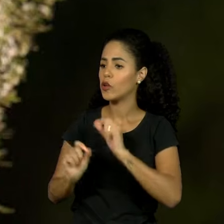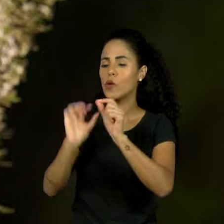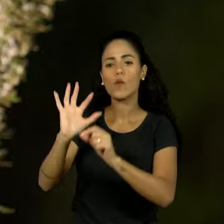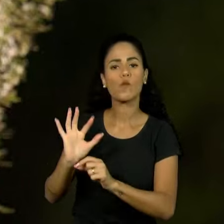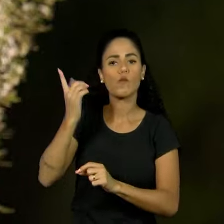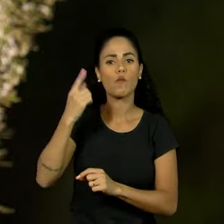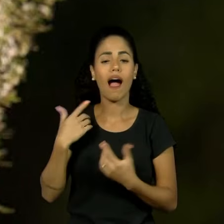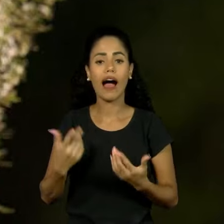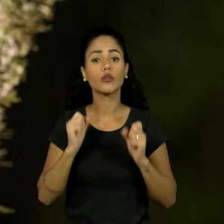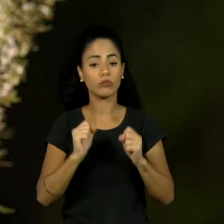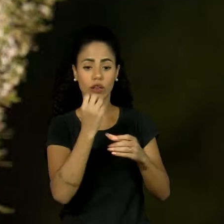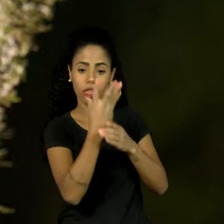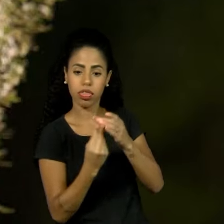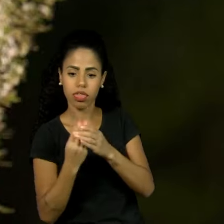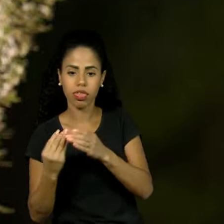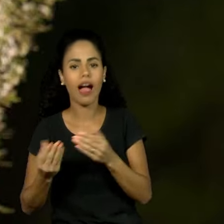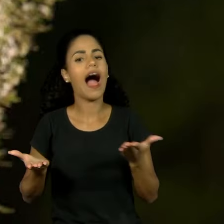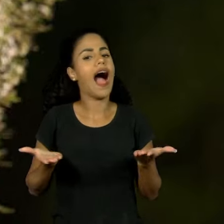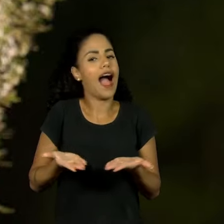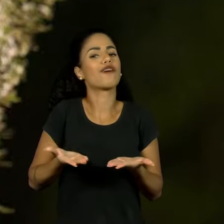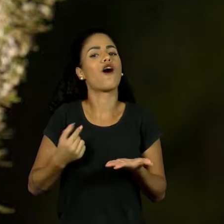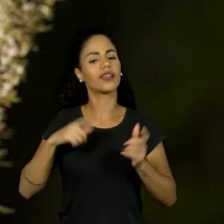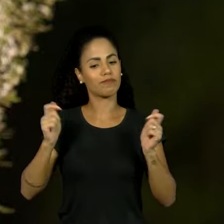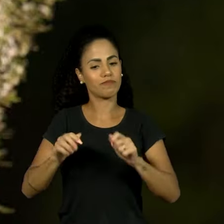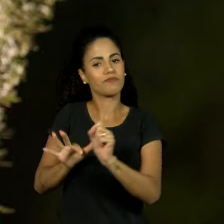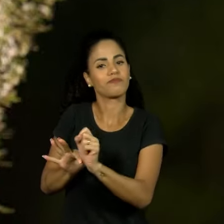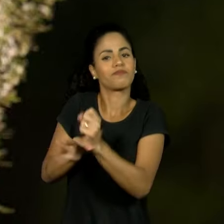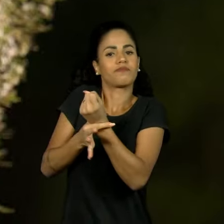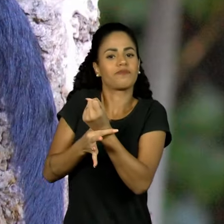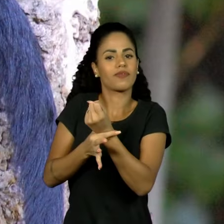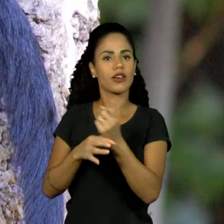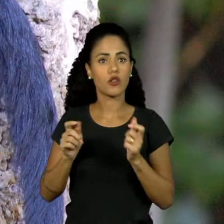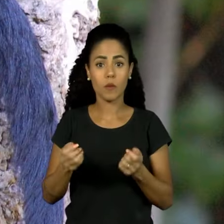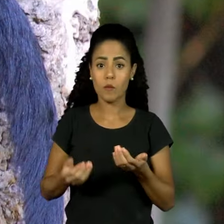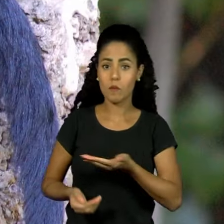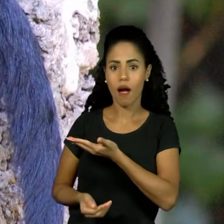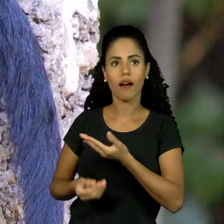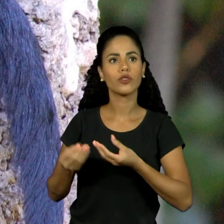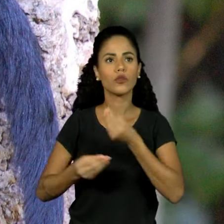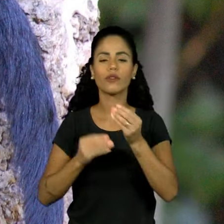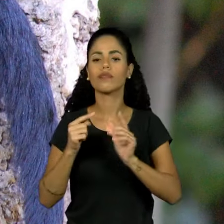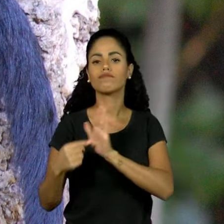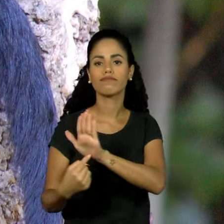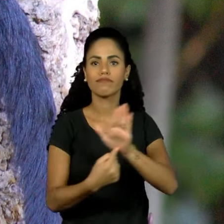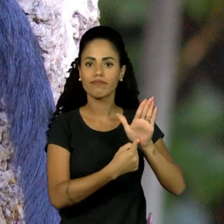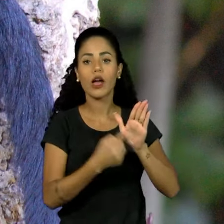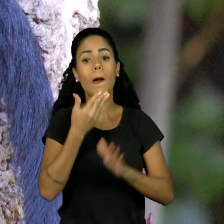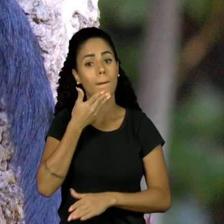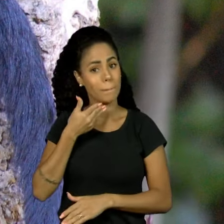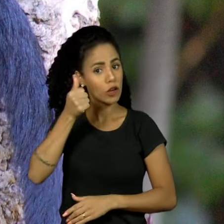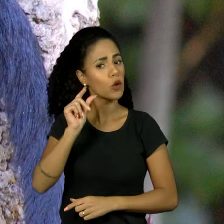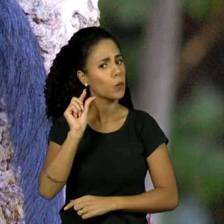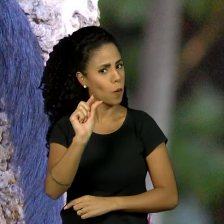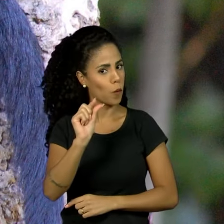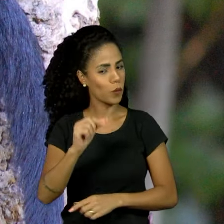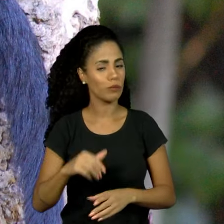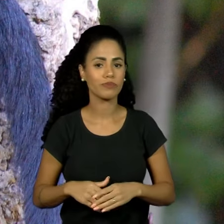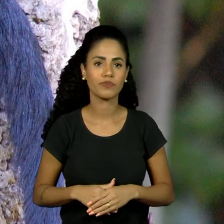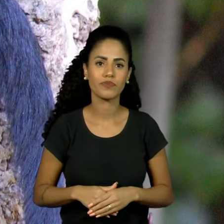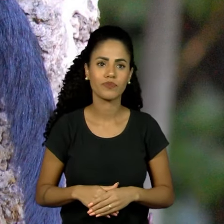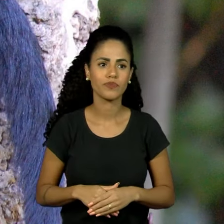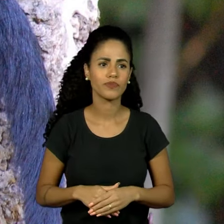em perigo de extinção, agora está em perigo de extinção, o que indica que a situação melhorou. Por